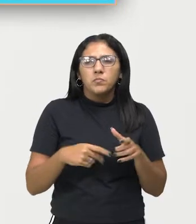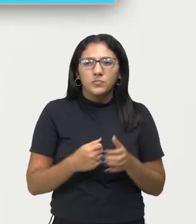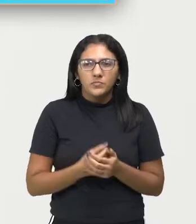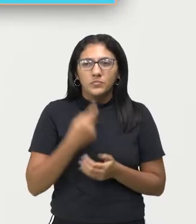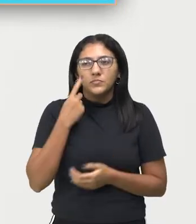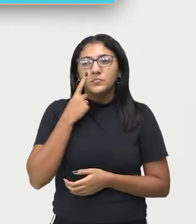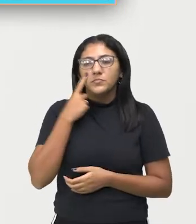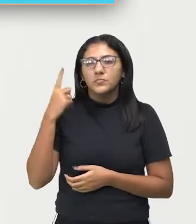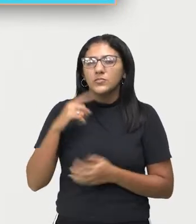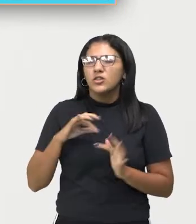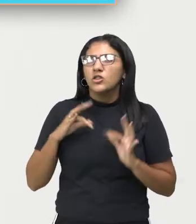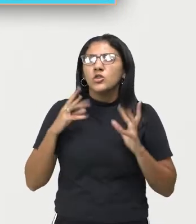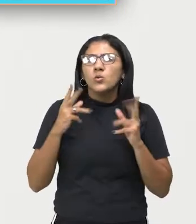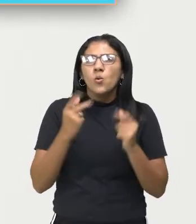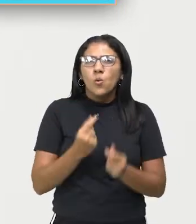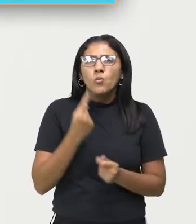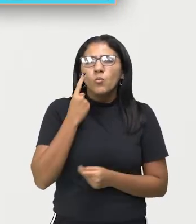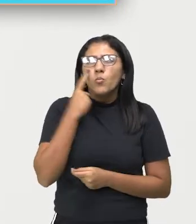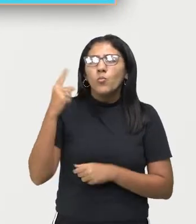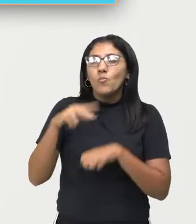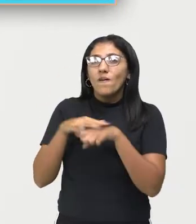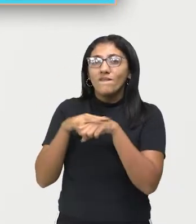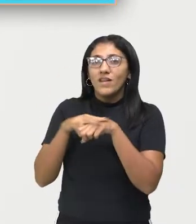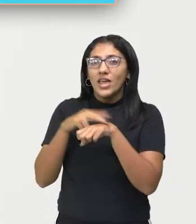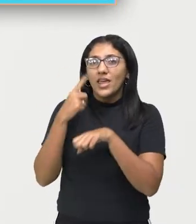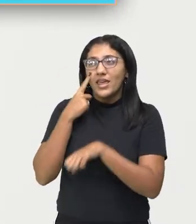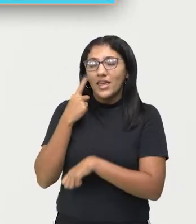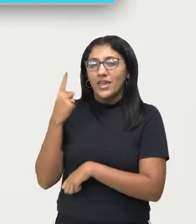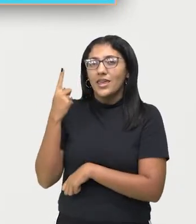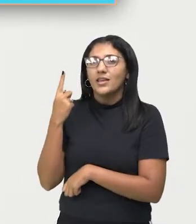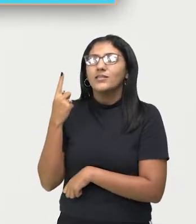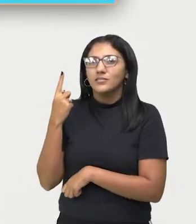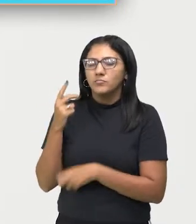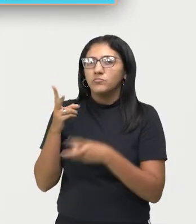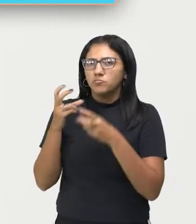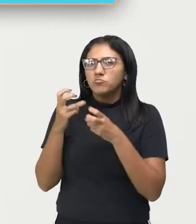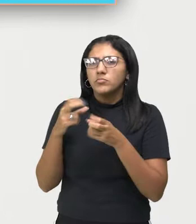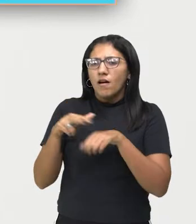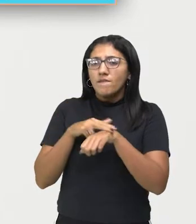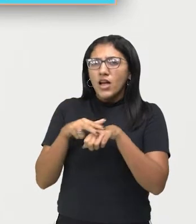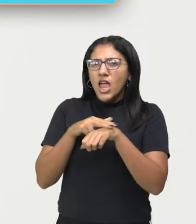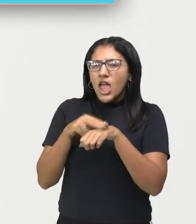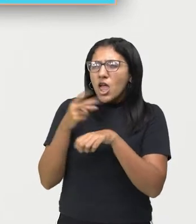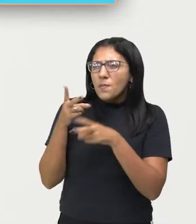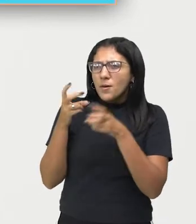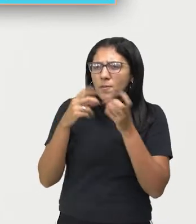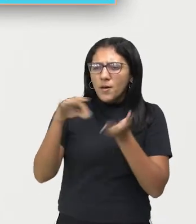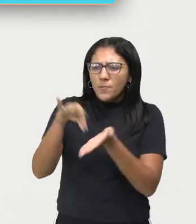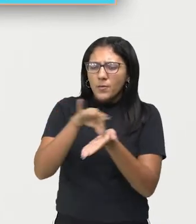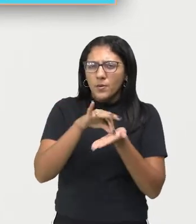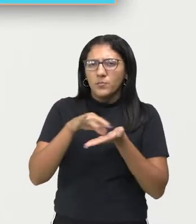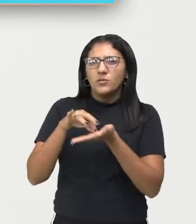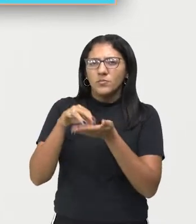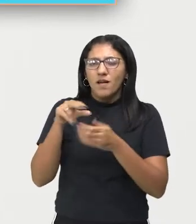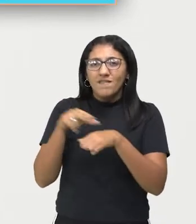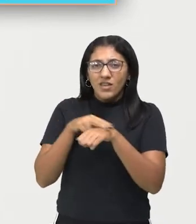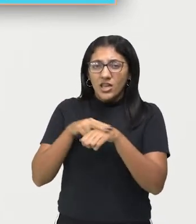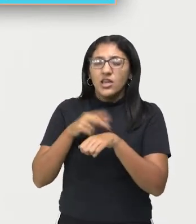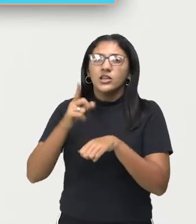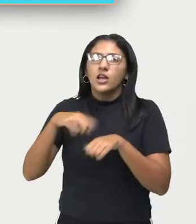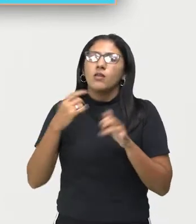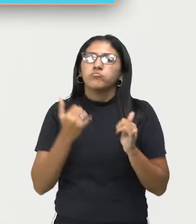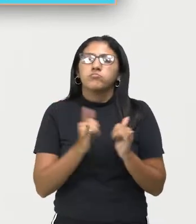mapa? São todos os pontos em verde. Então, cada pontinho verde que você observa nesse mapa é